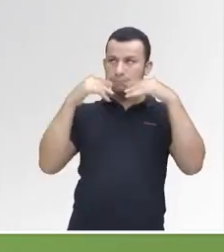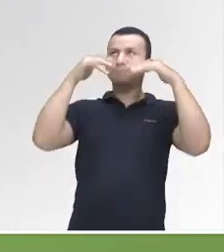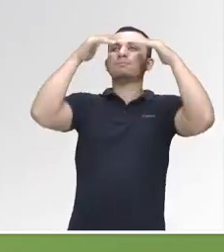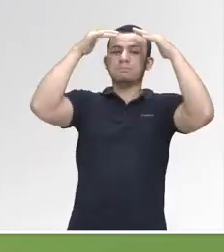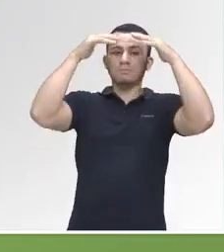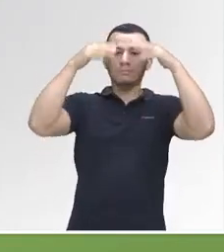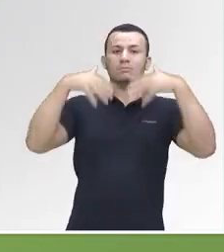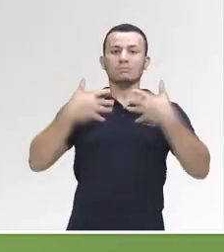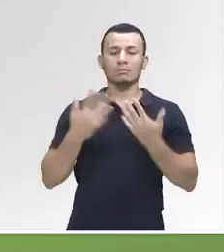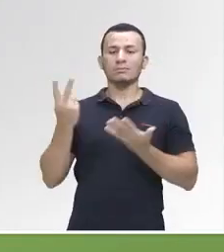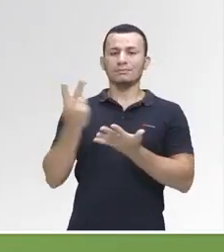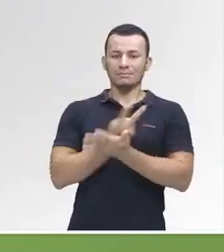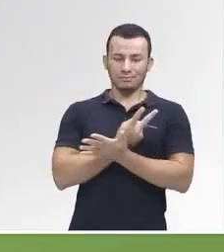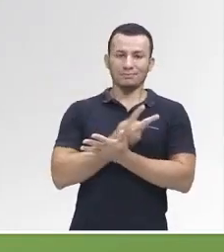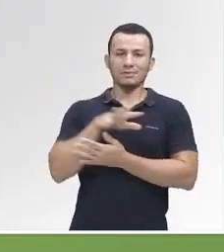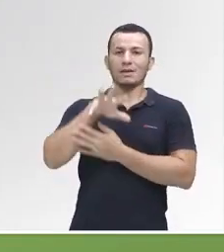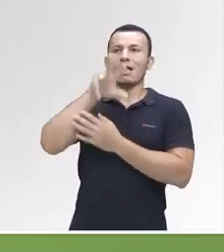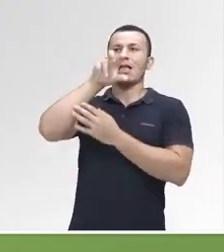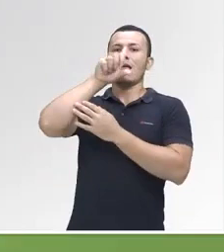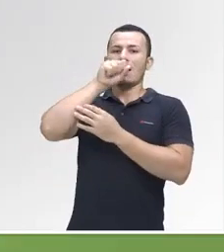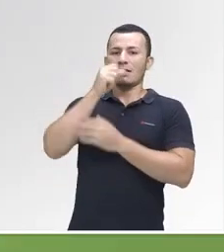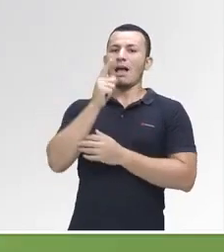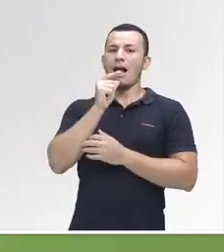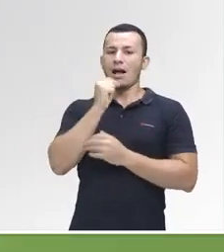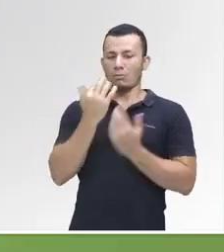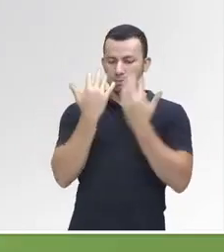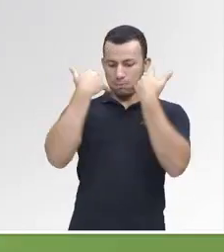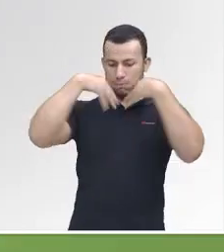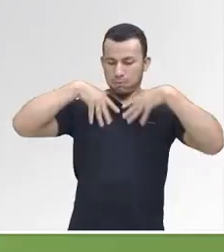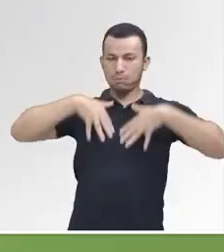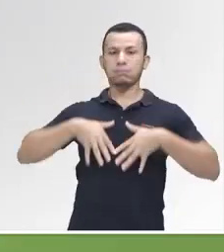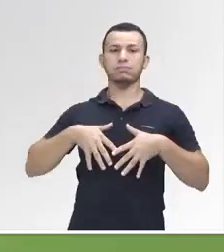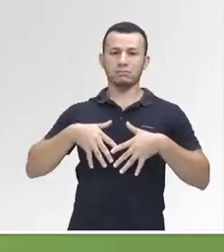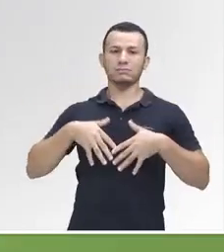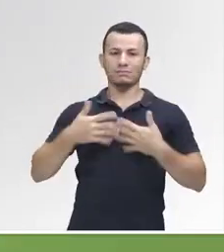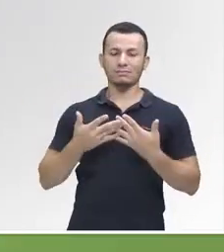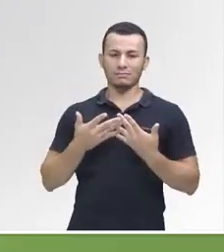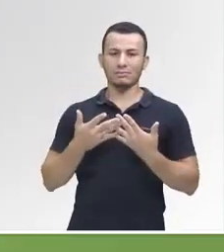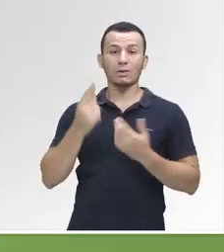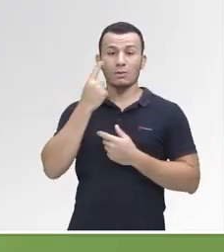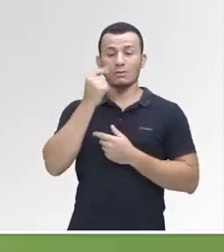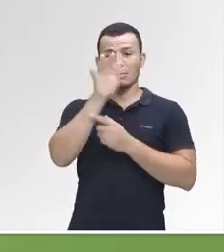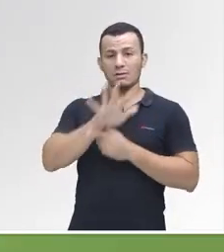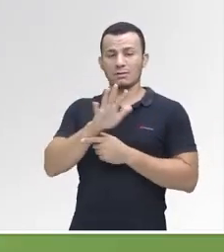e causando aí o afogamento. Como vocês podem ver nessa imagem,